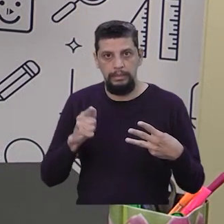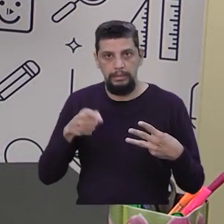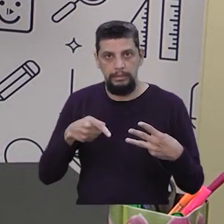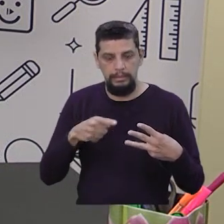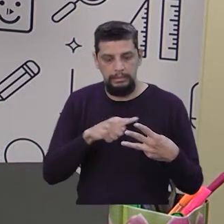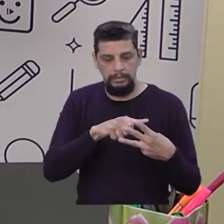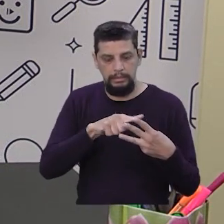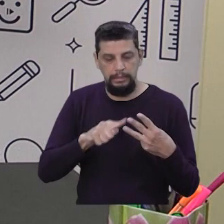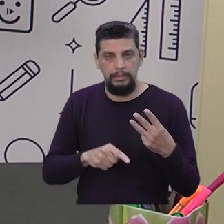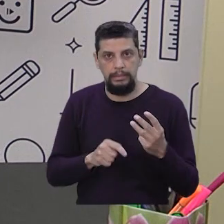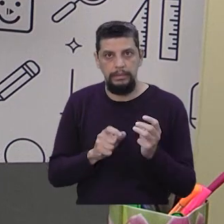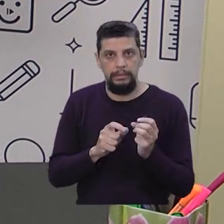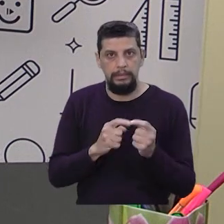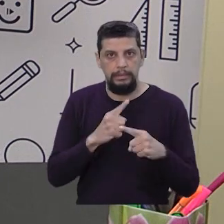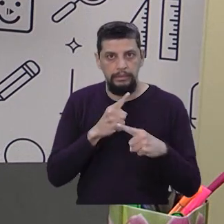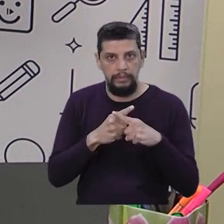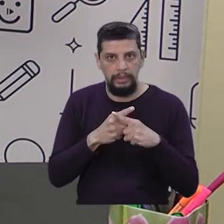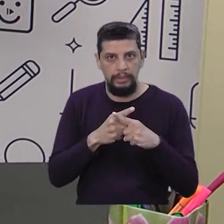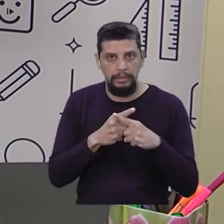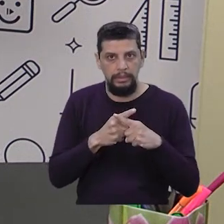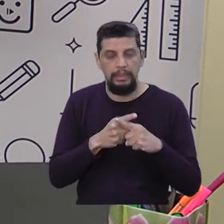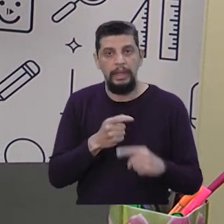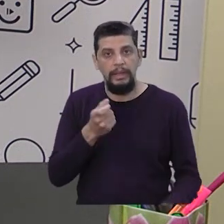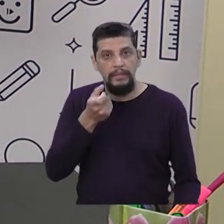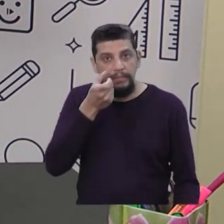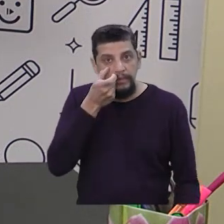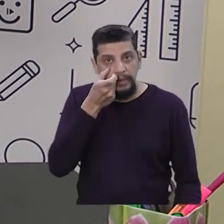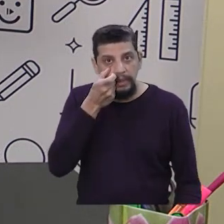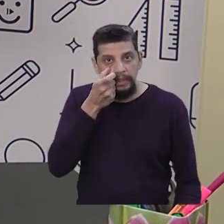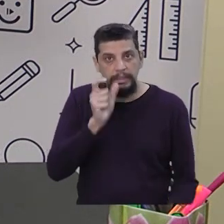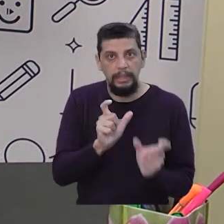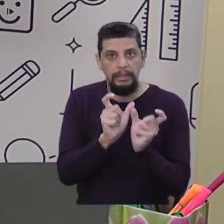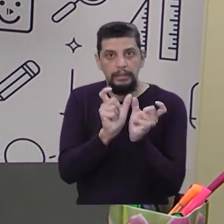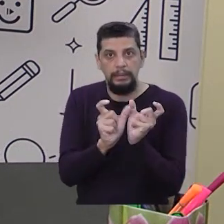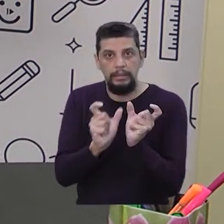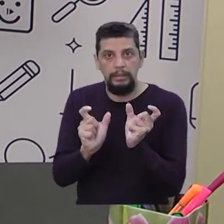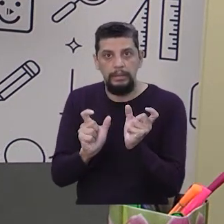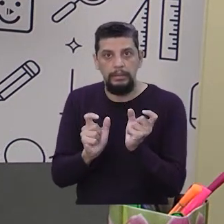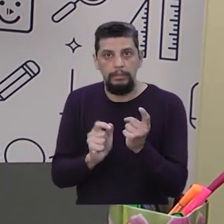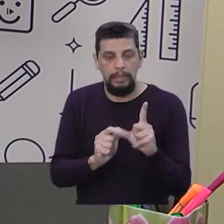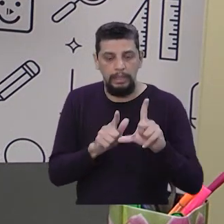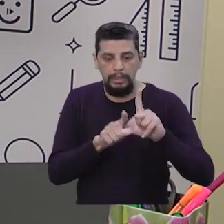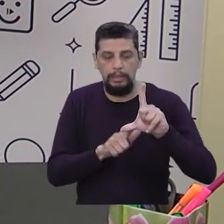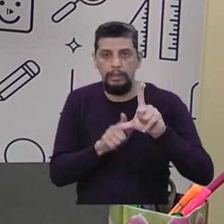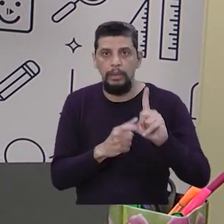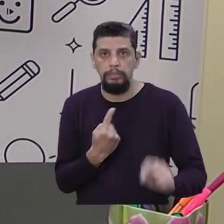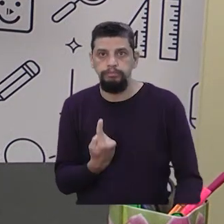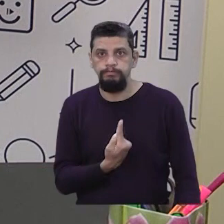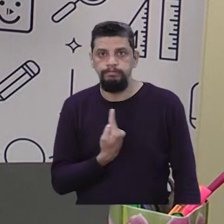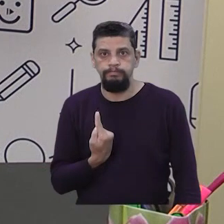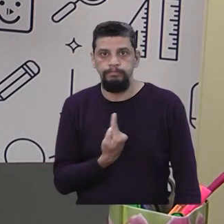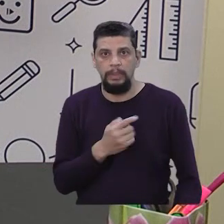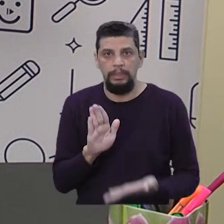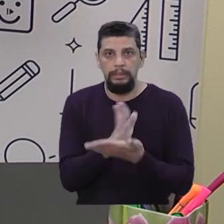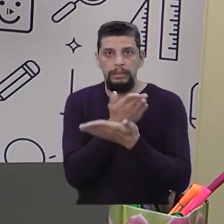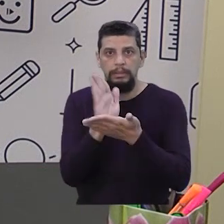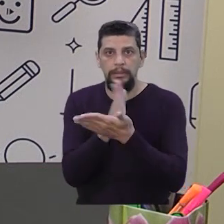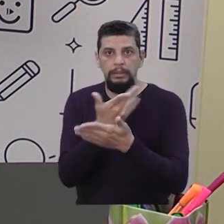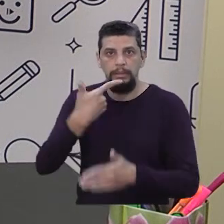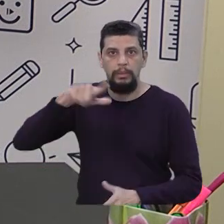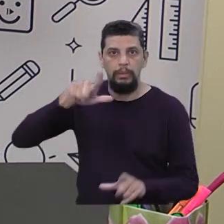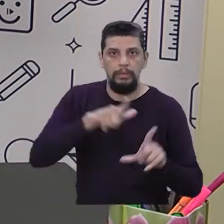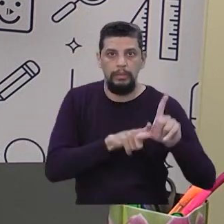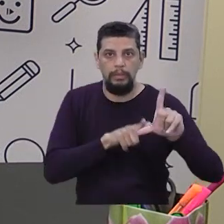ba. Três vezes. Vocês viram que tem uma sílaba aqui que ela é uma letra sozinha? Olha aqui, ó. Ba